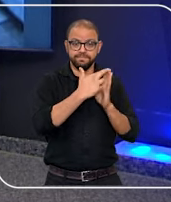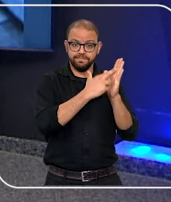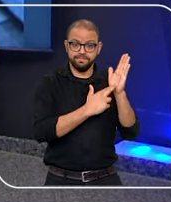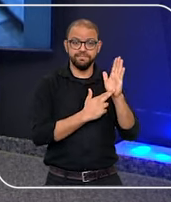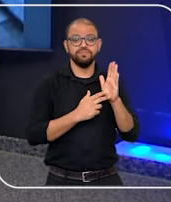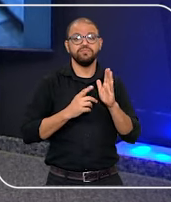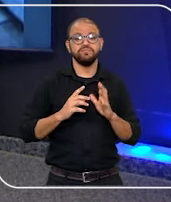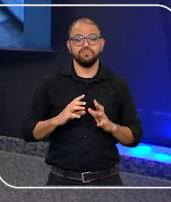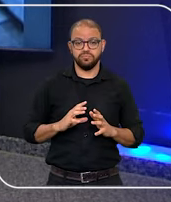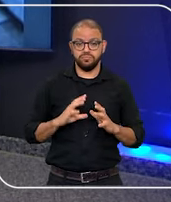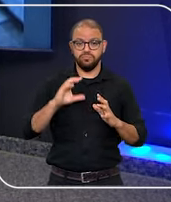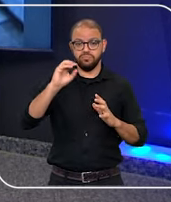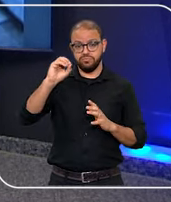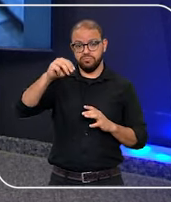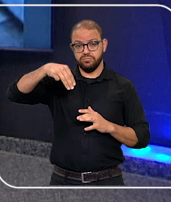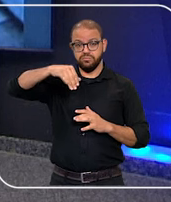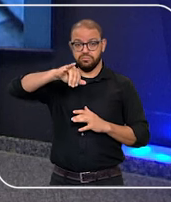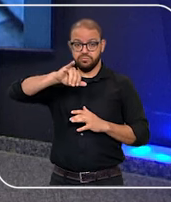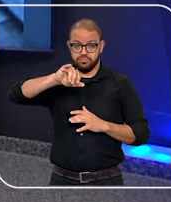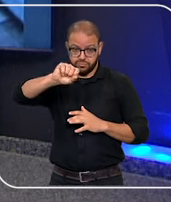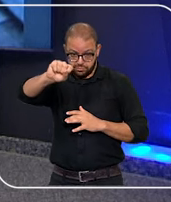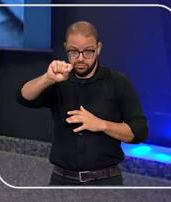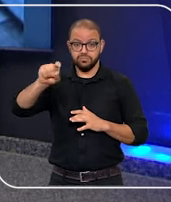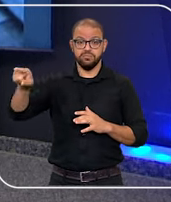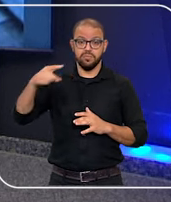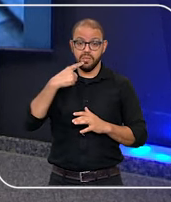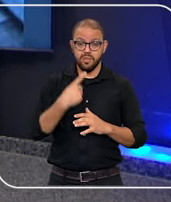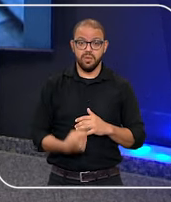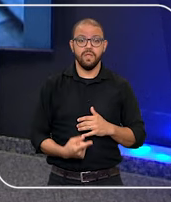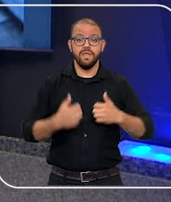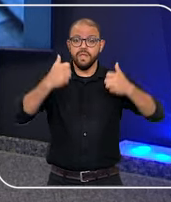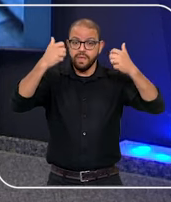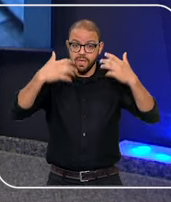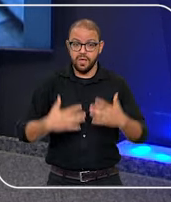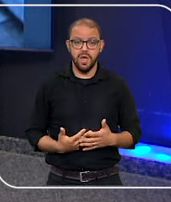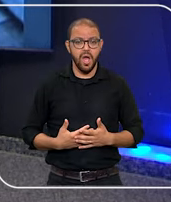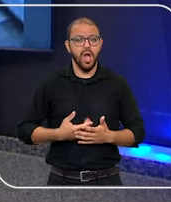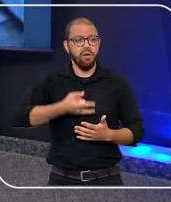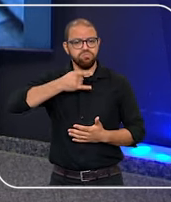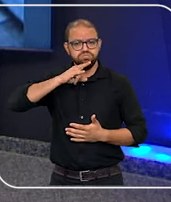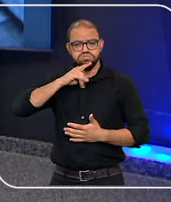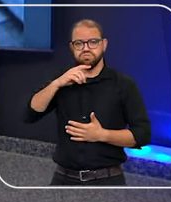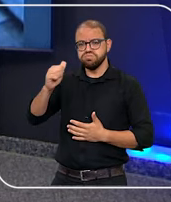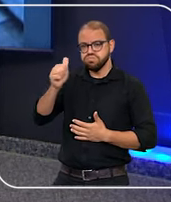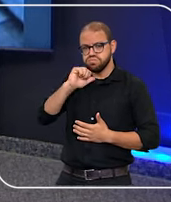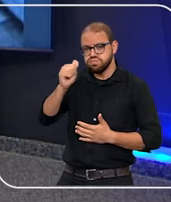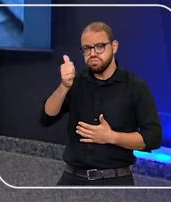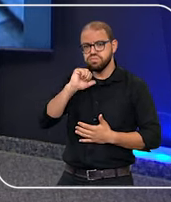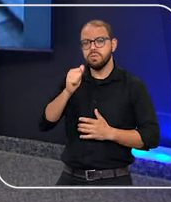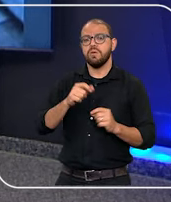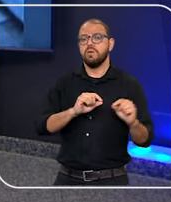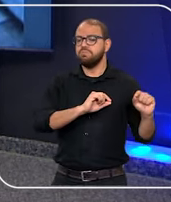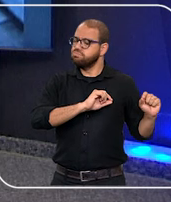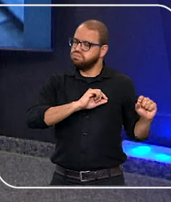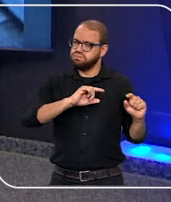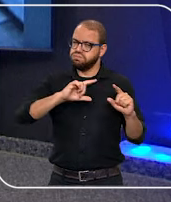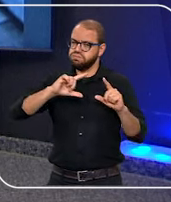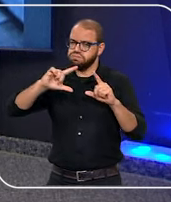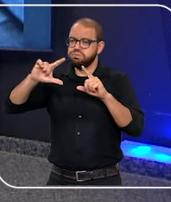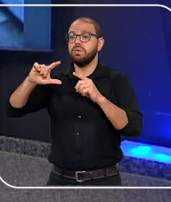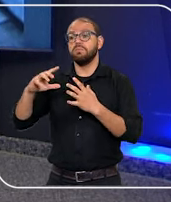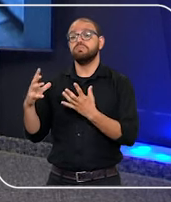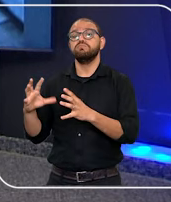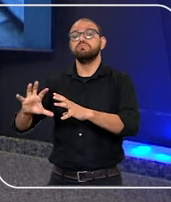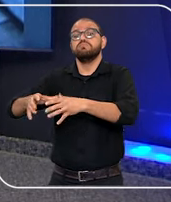Relatório publicado pela Organização Mundial da Saúde, a OMS, revela que o consumo de bebida alcoólica vem